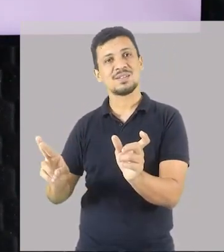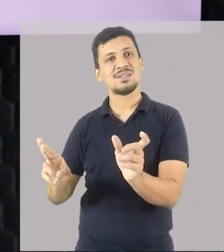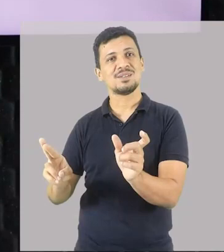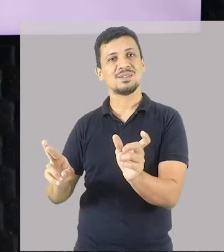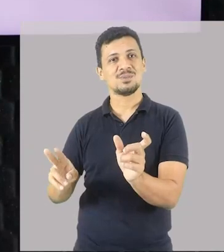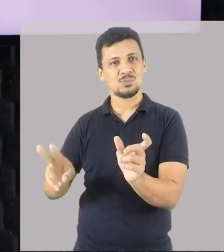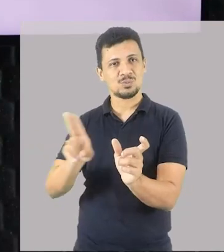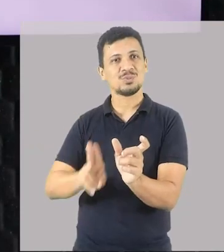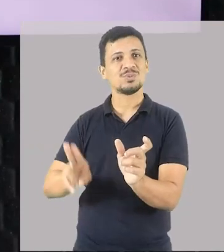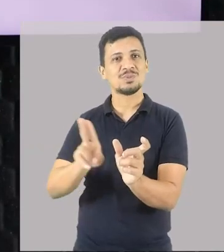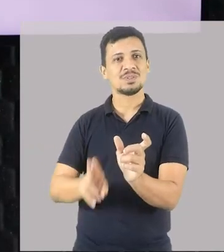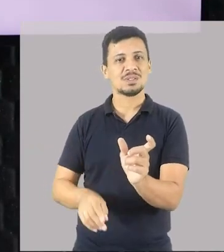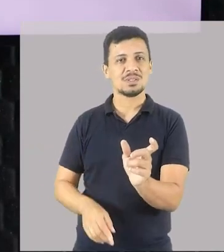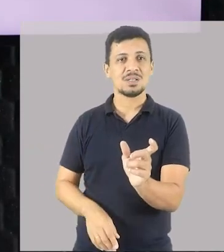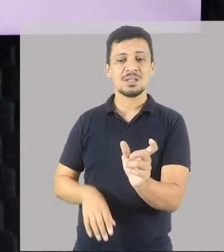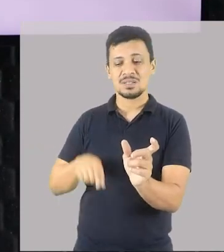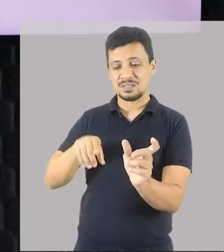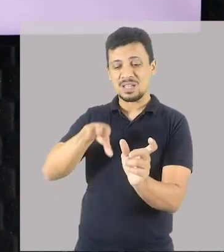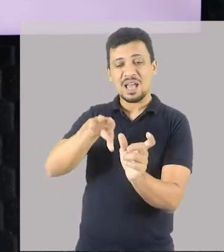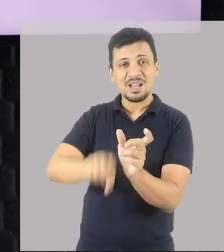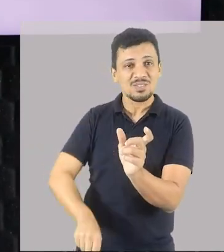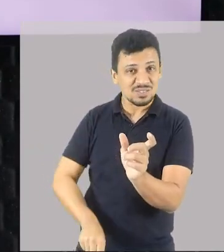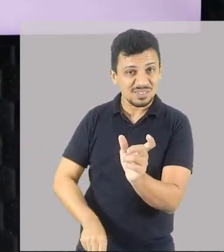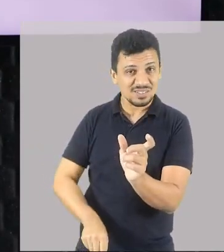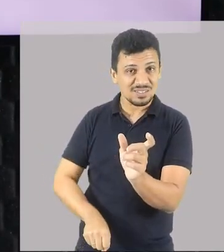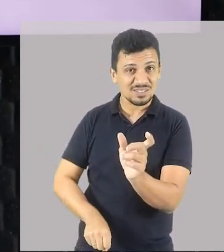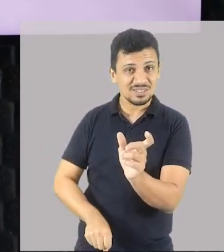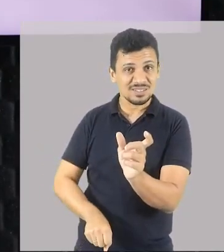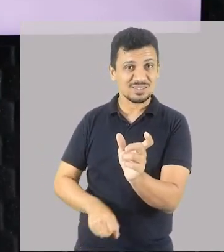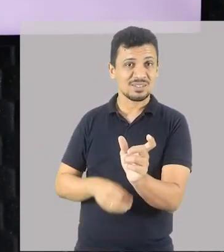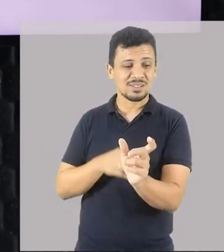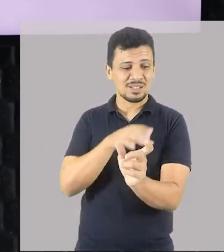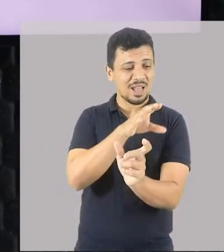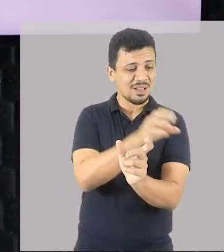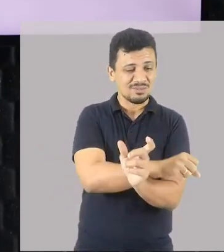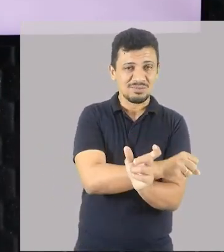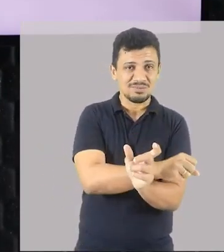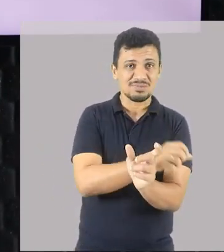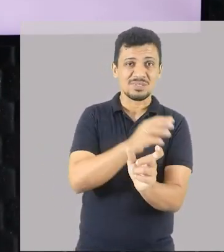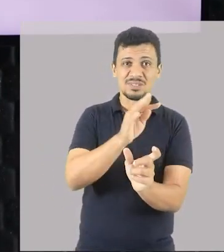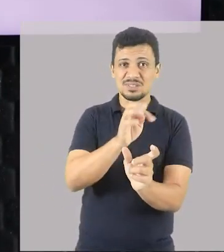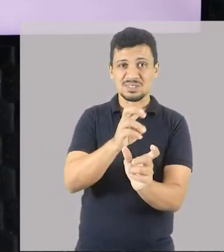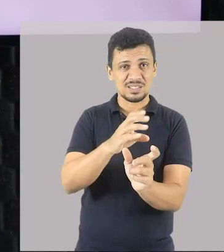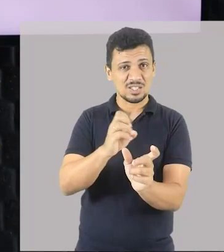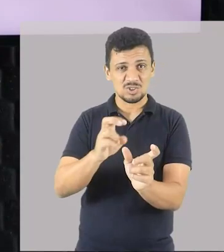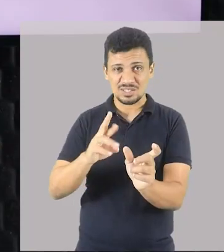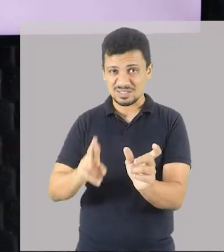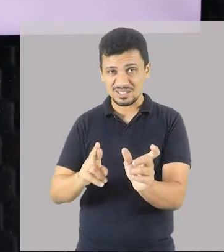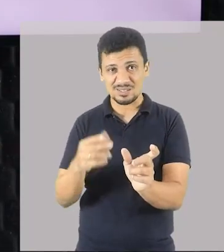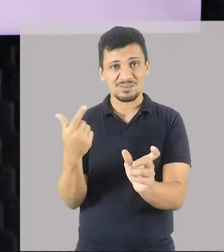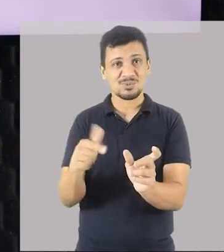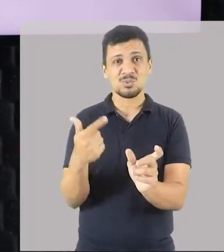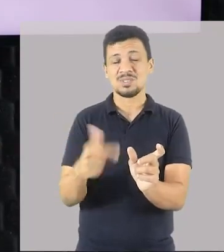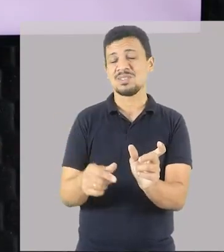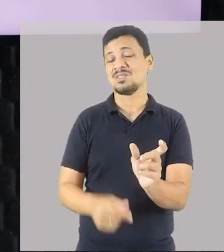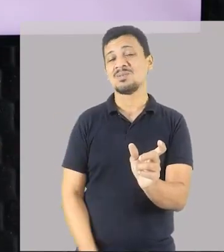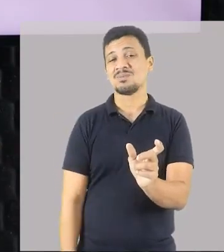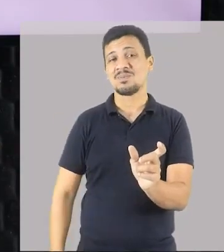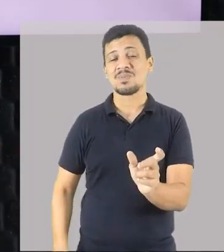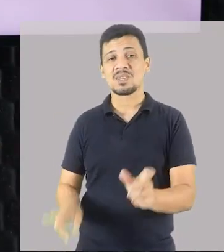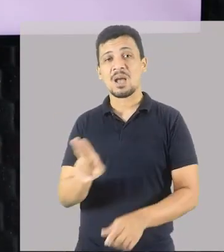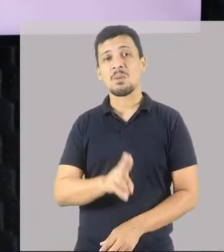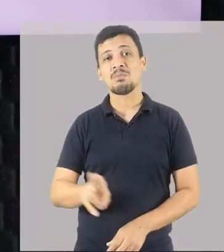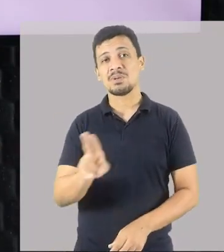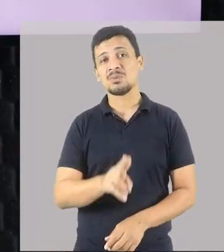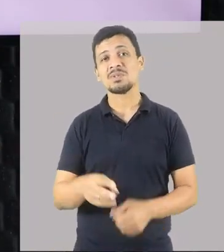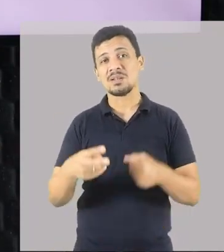verbal. Se eu retirar o prefixo, existe tristecer? Eu tristeci? Não. Então, para eu usar essa